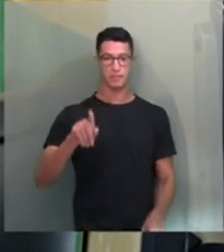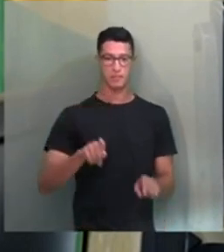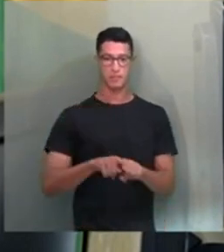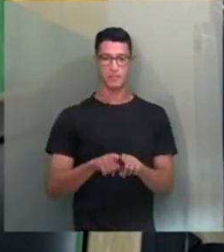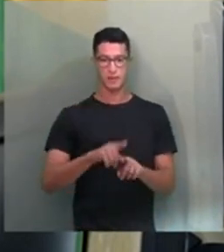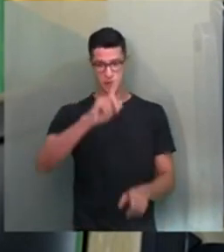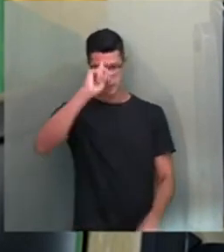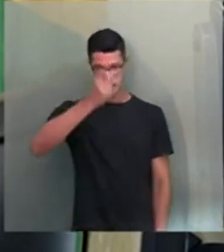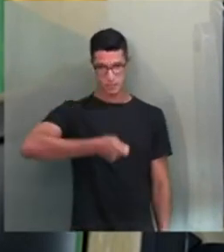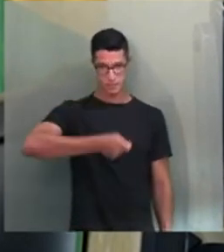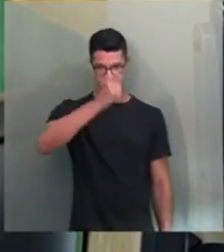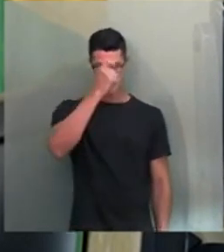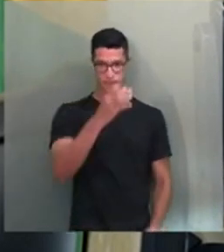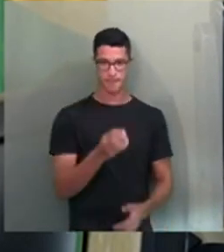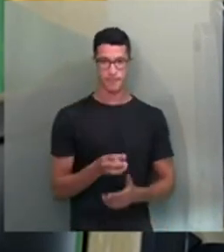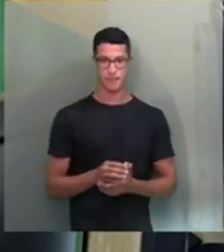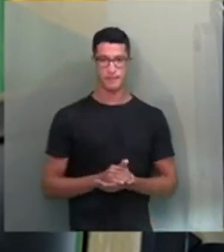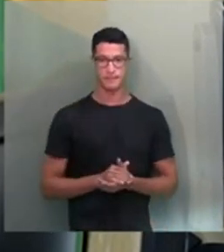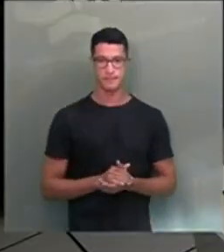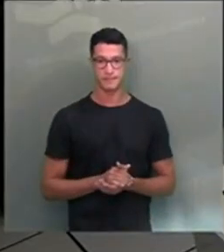deixou a sua homenagem.